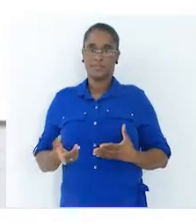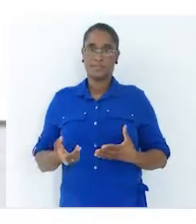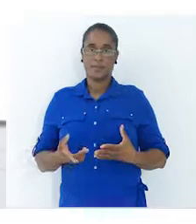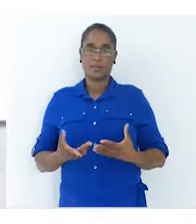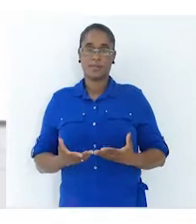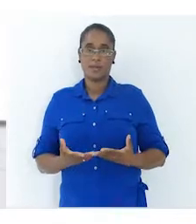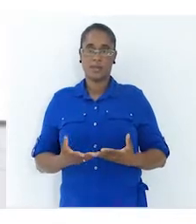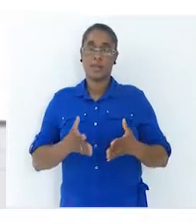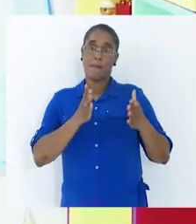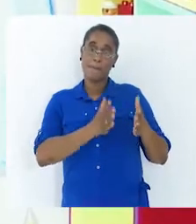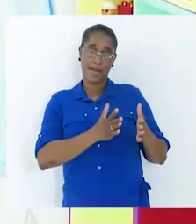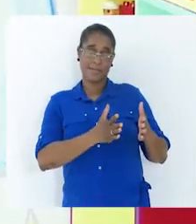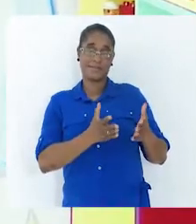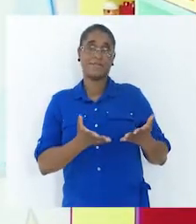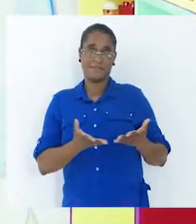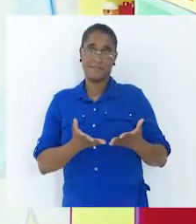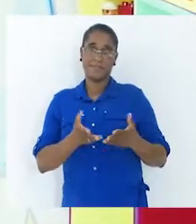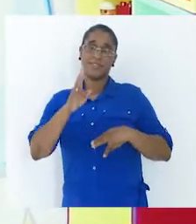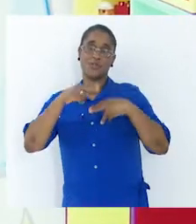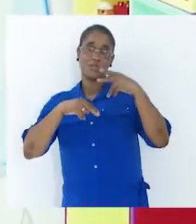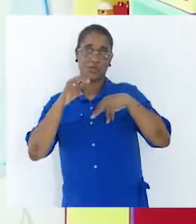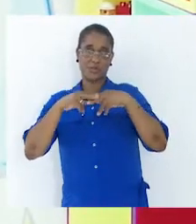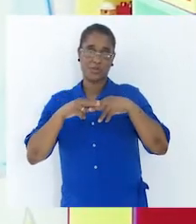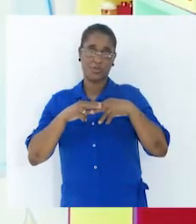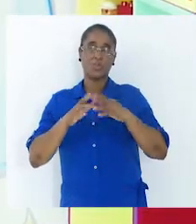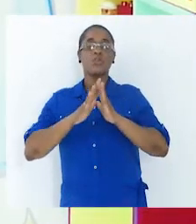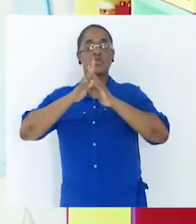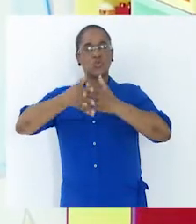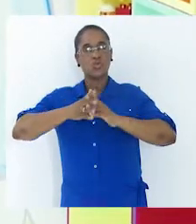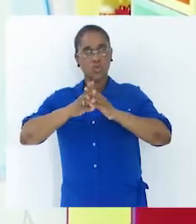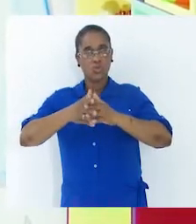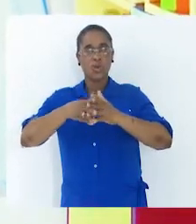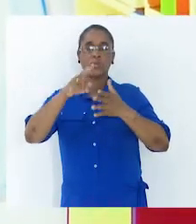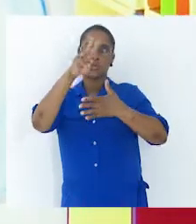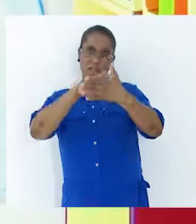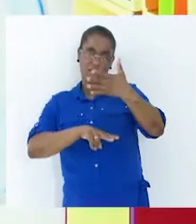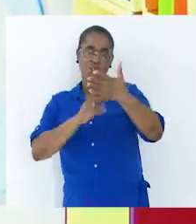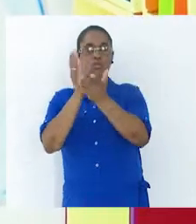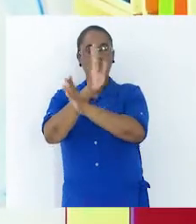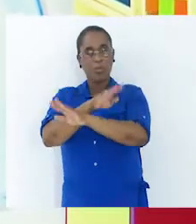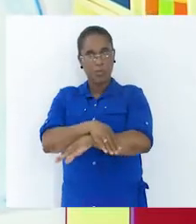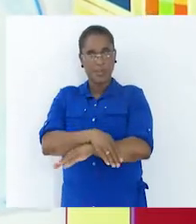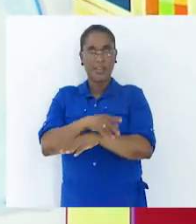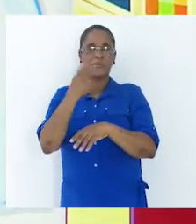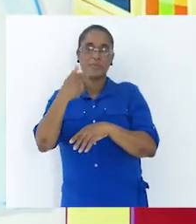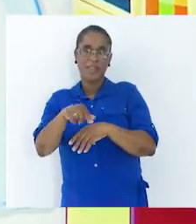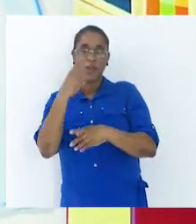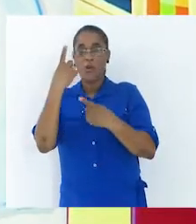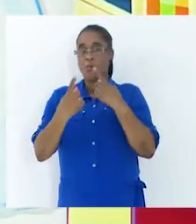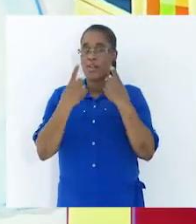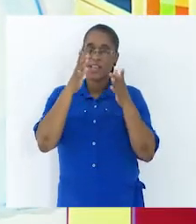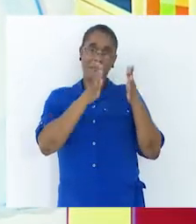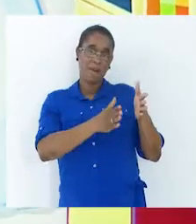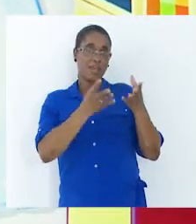na parte de constituição da estrutura do texto publicitário, temos uma das partes